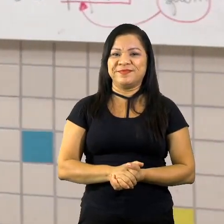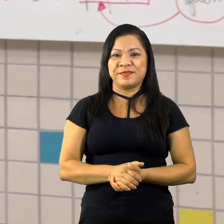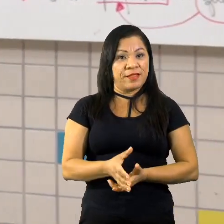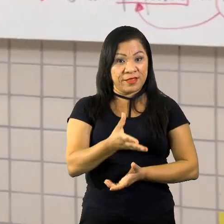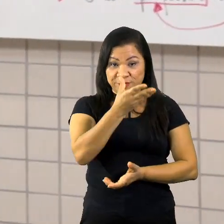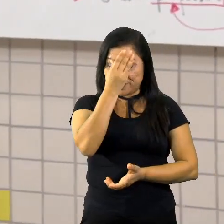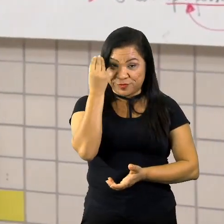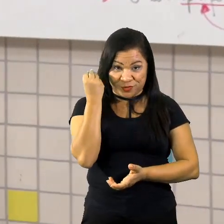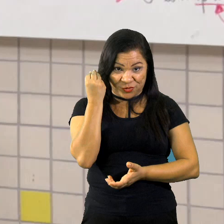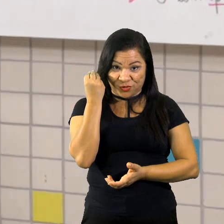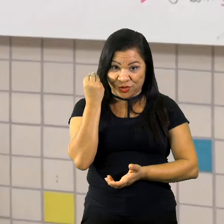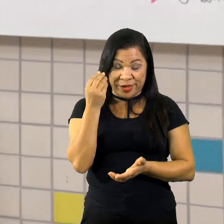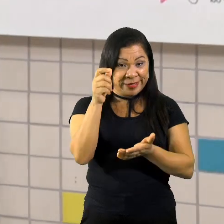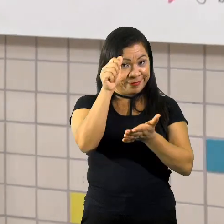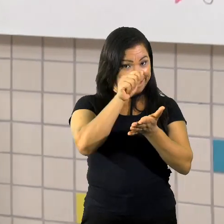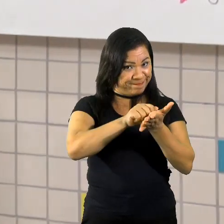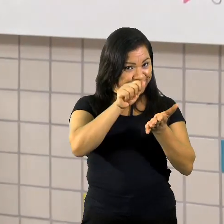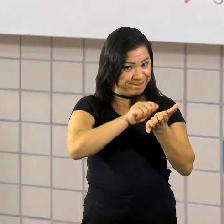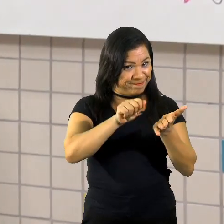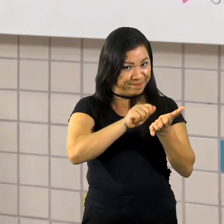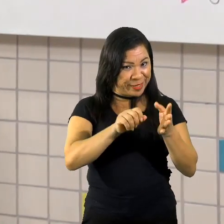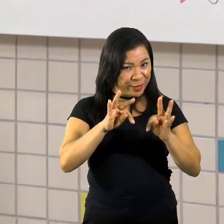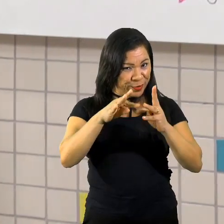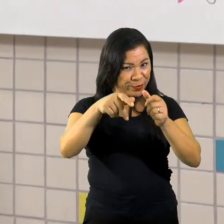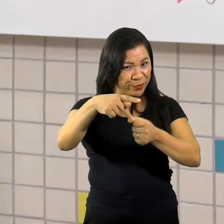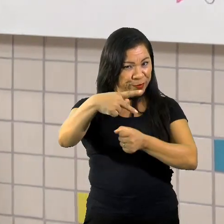esqueçam de anotar isso no seu caderno